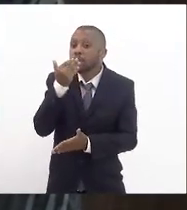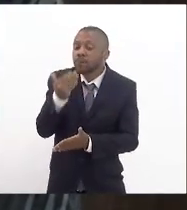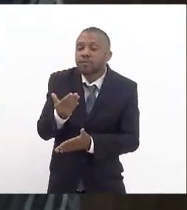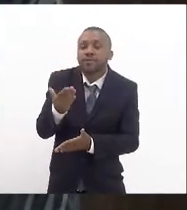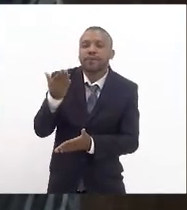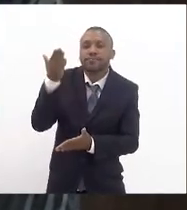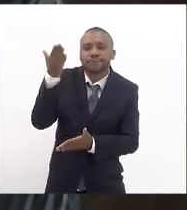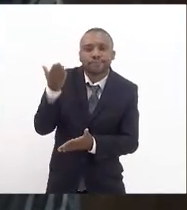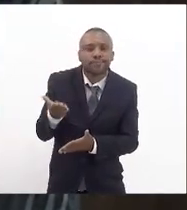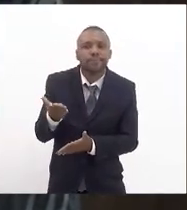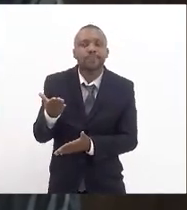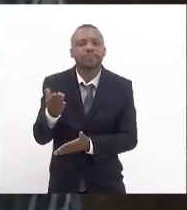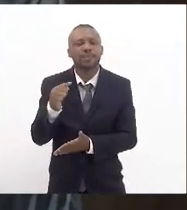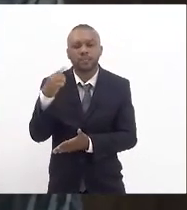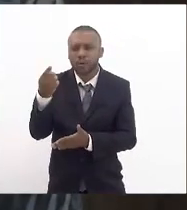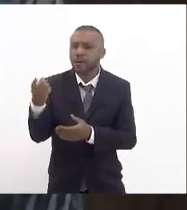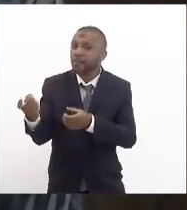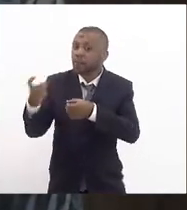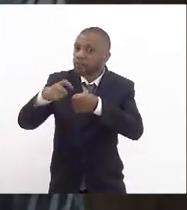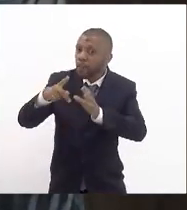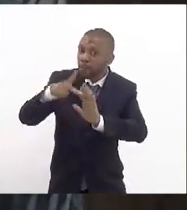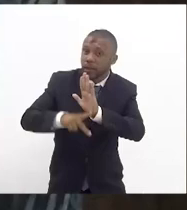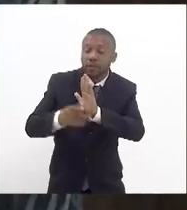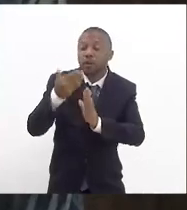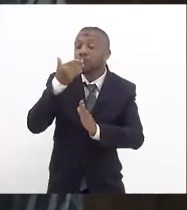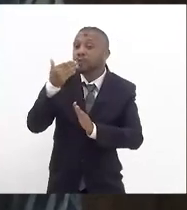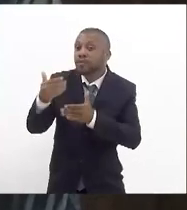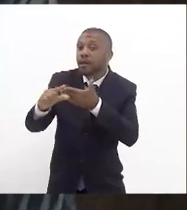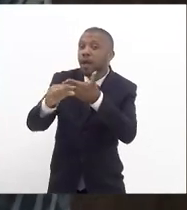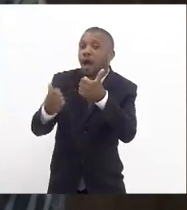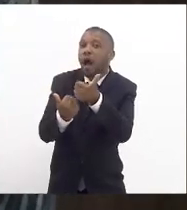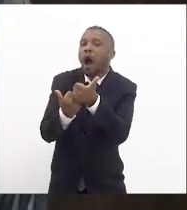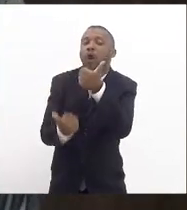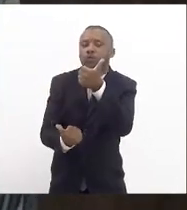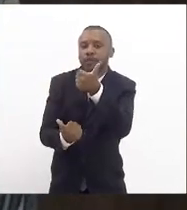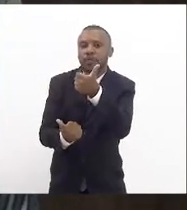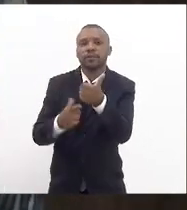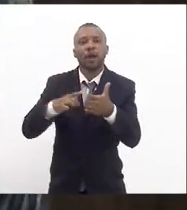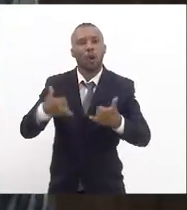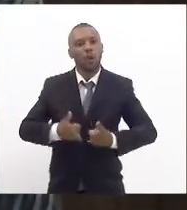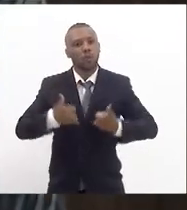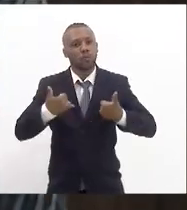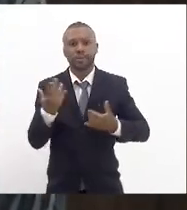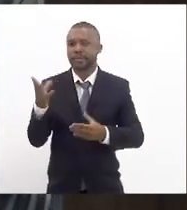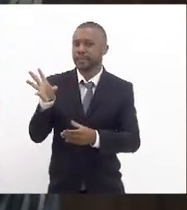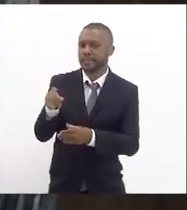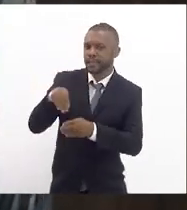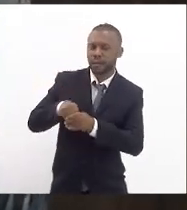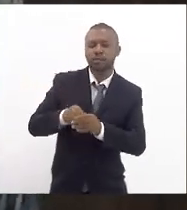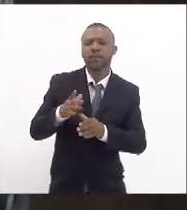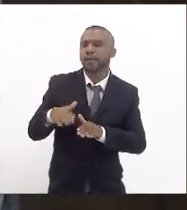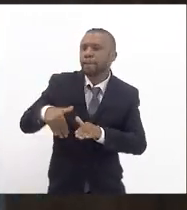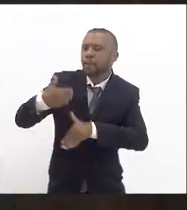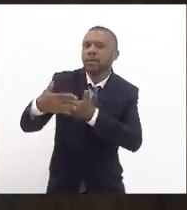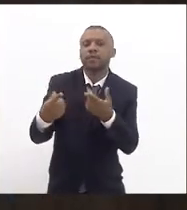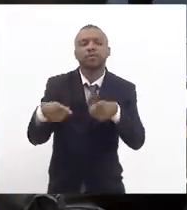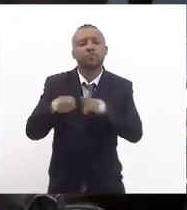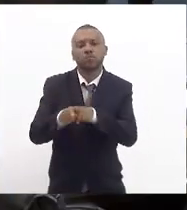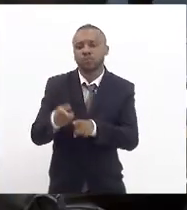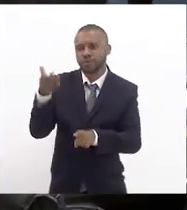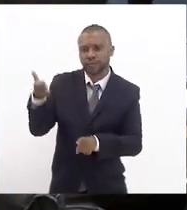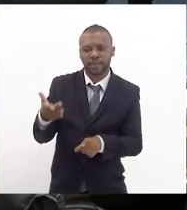Excelência, assim que ele retornar, com a autoria, porque teria muito orgulho de fazer parte desse processo junto com Vossa Excelência. Muito obrigada.